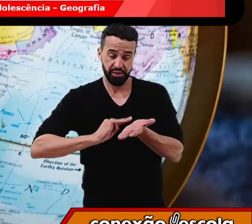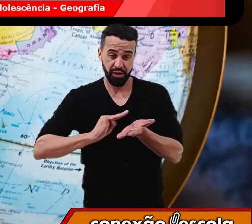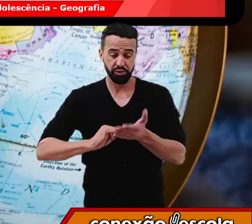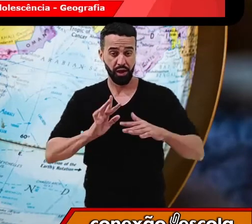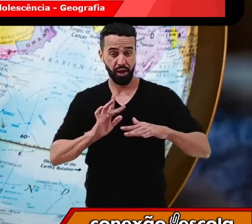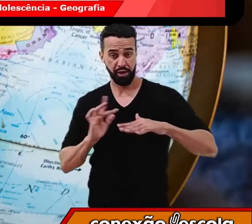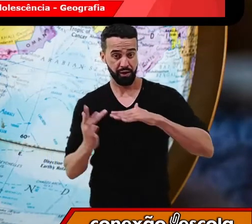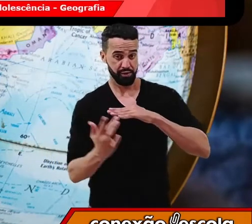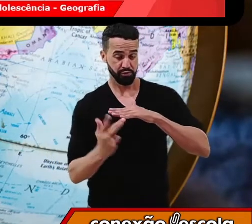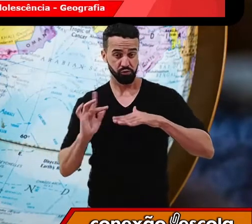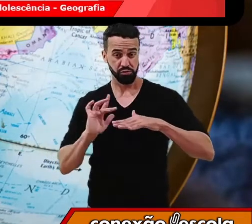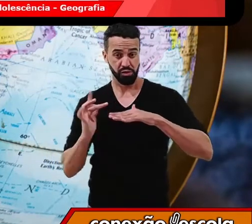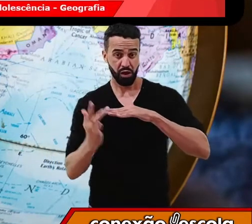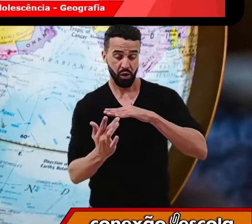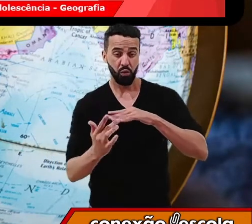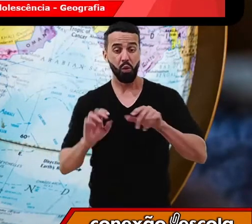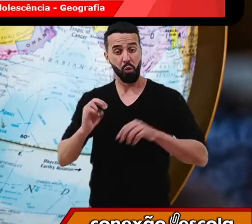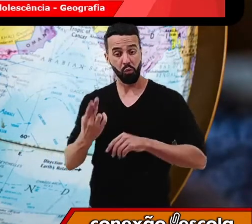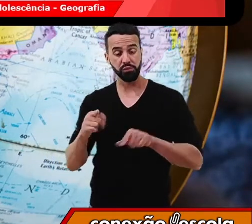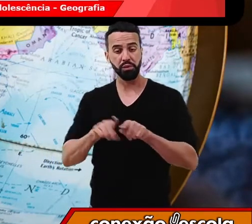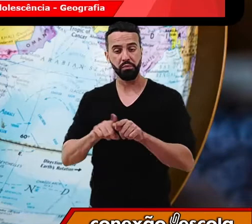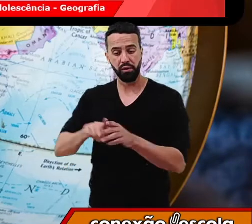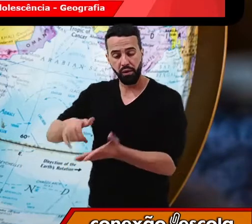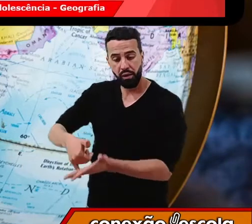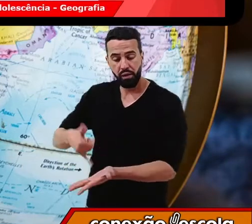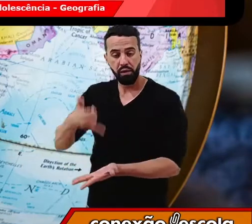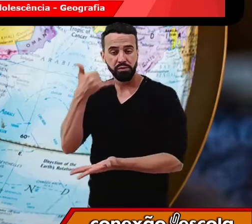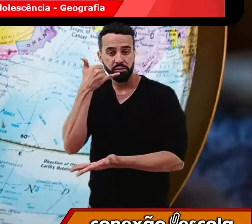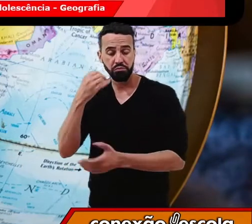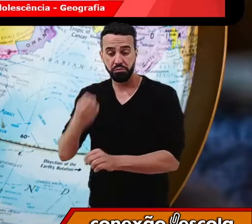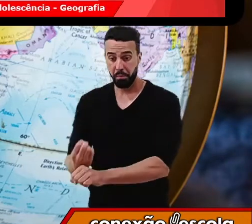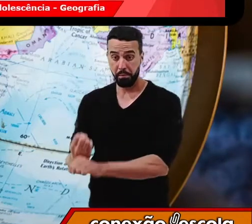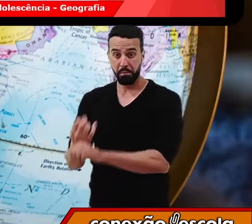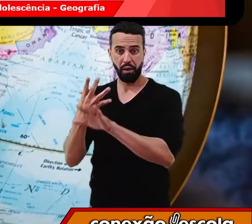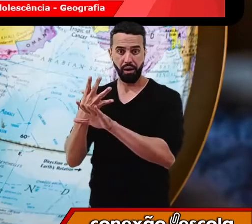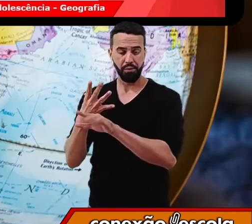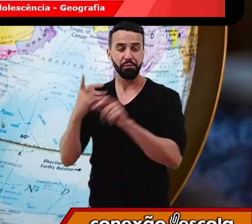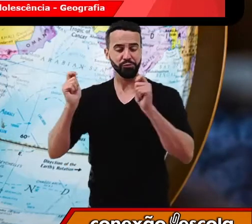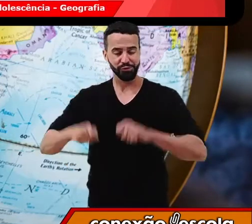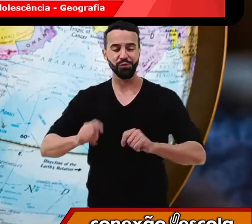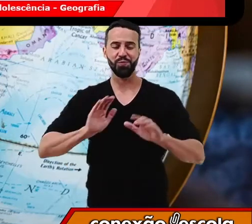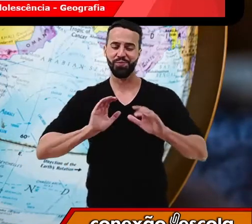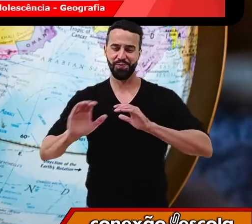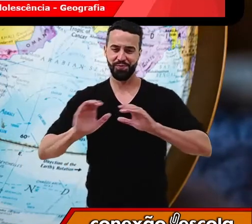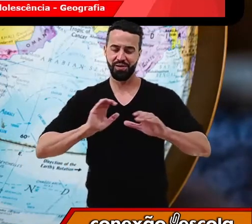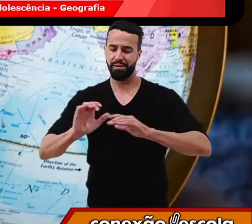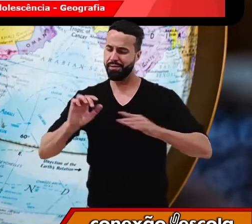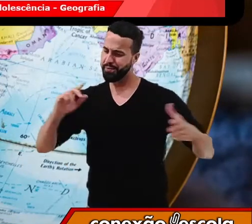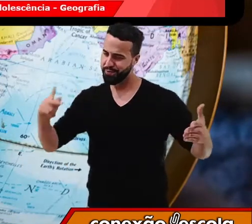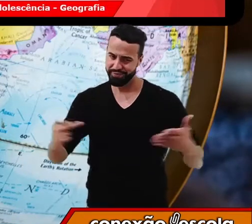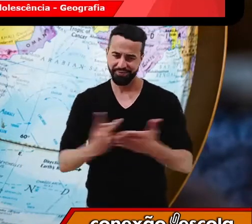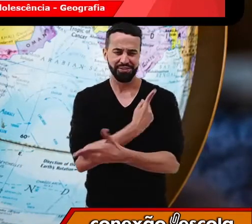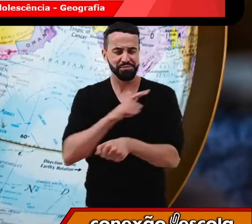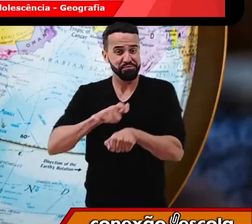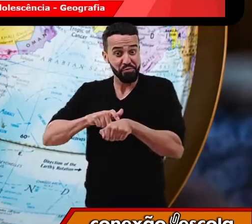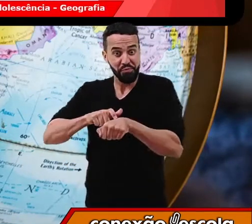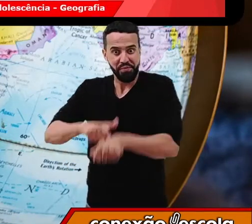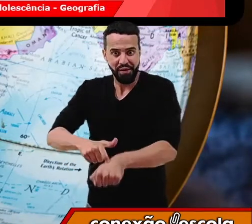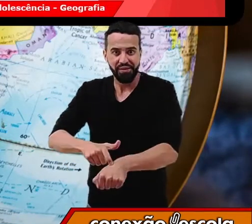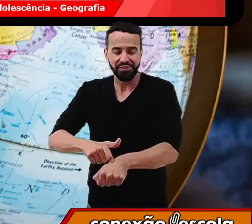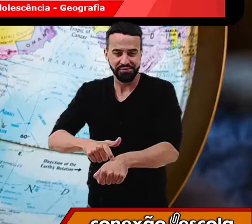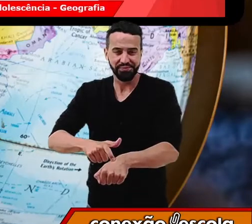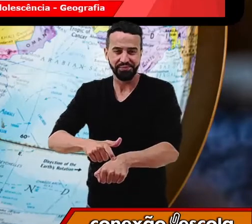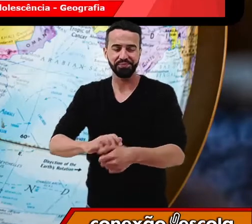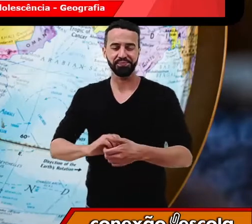sociais ou até mesmo por uma ligação telefônica permite que a comunicação aconteça em tempo